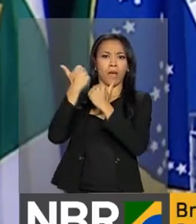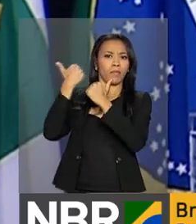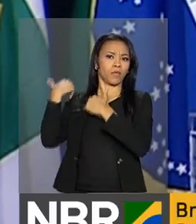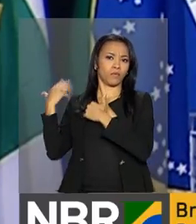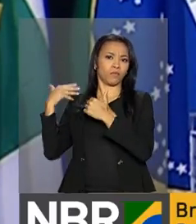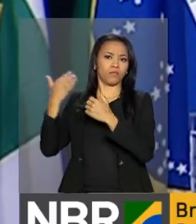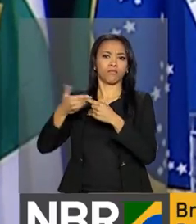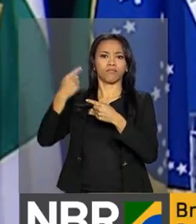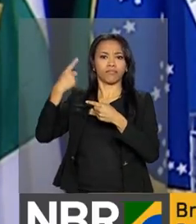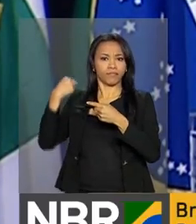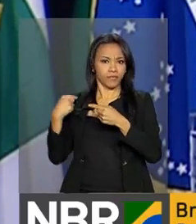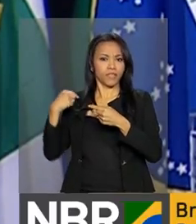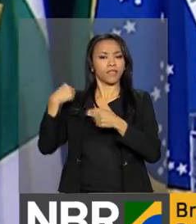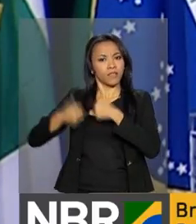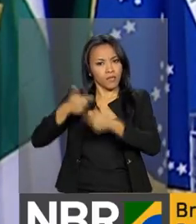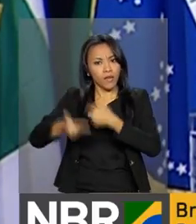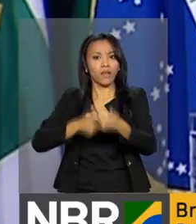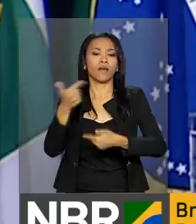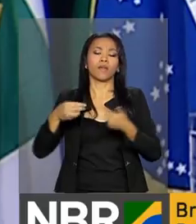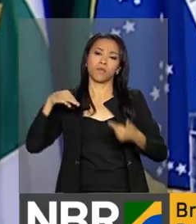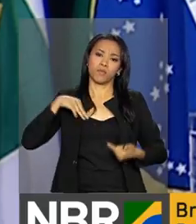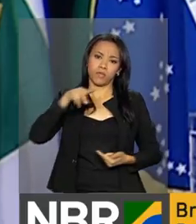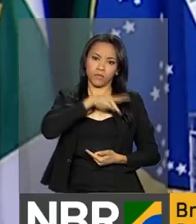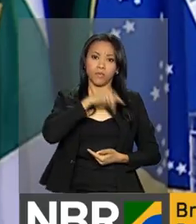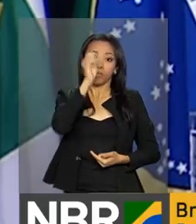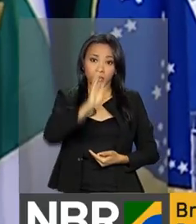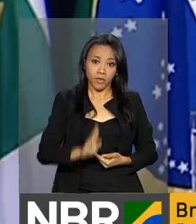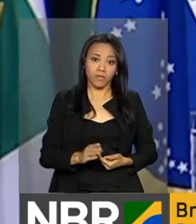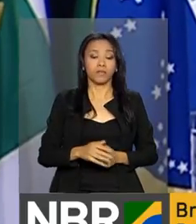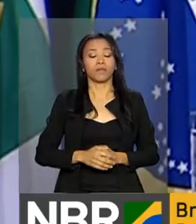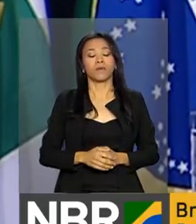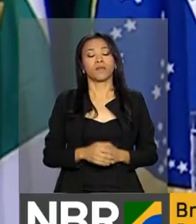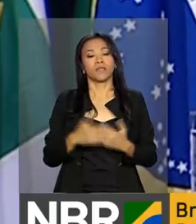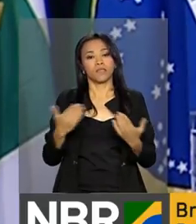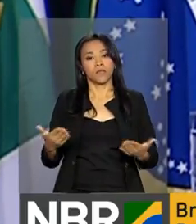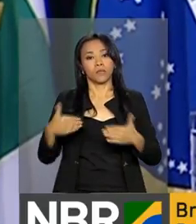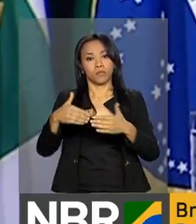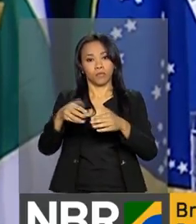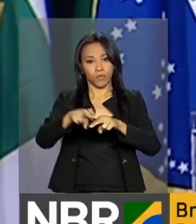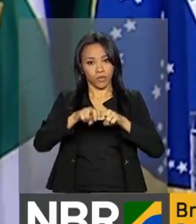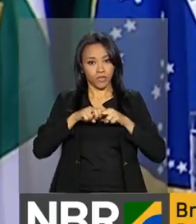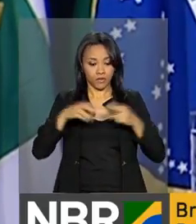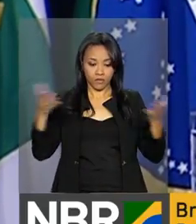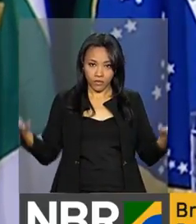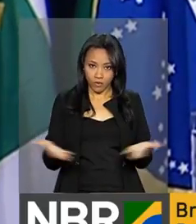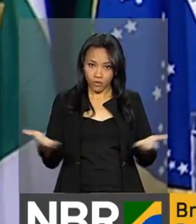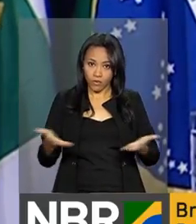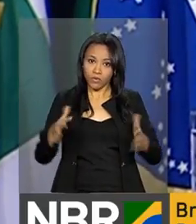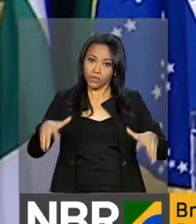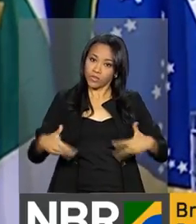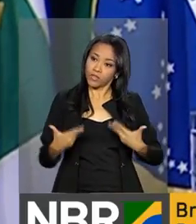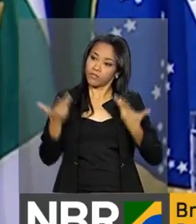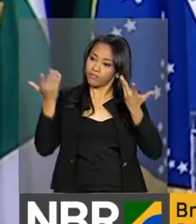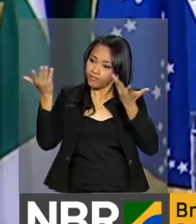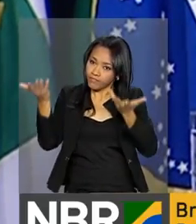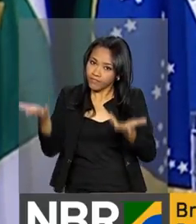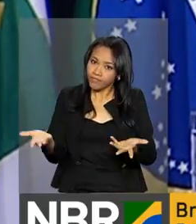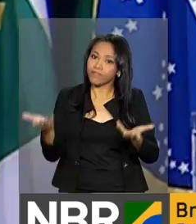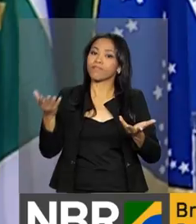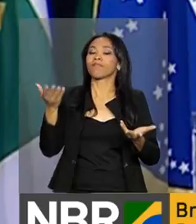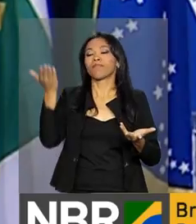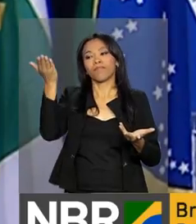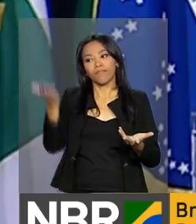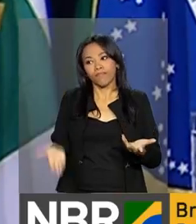público e pelo brasil portanto eu quero nesta cerimônia render lhe homenagem à